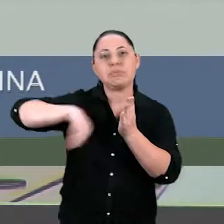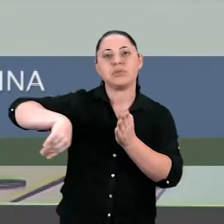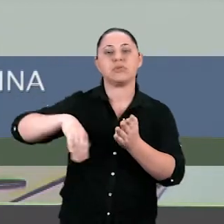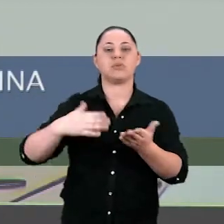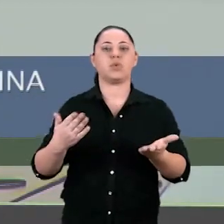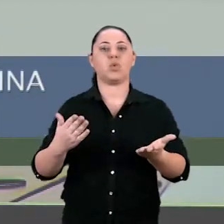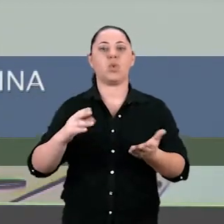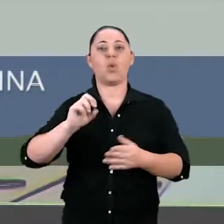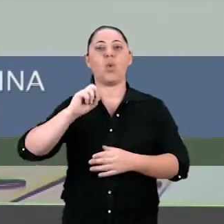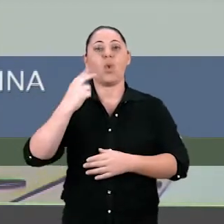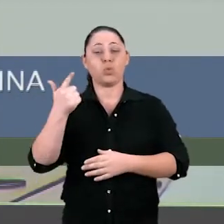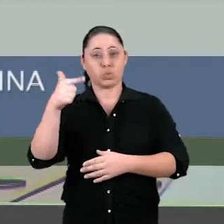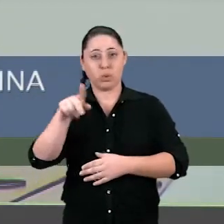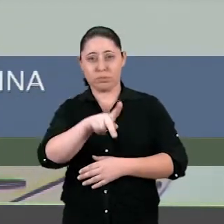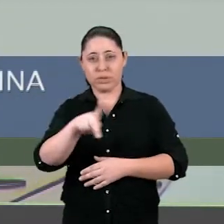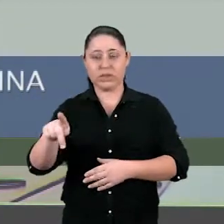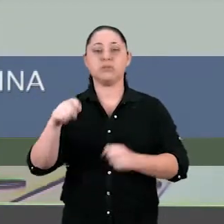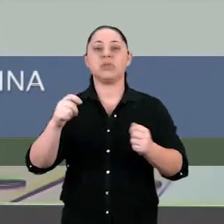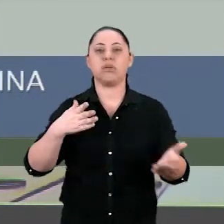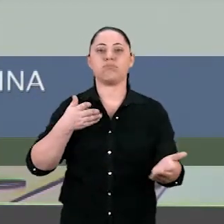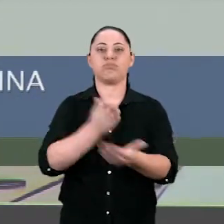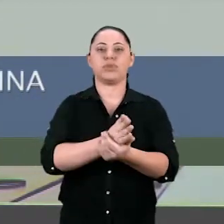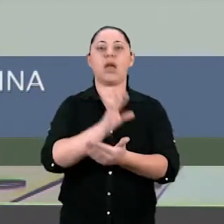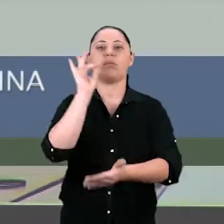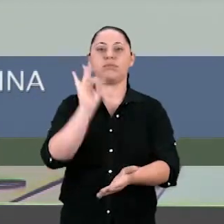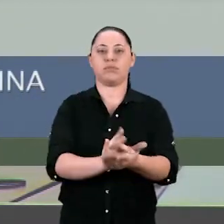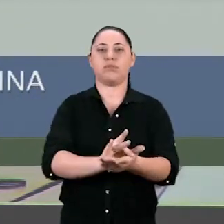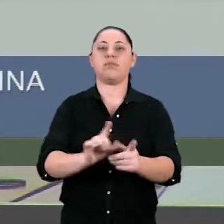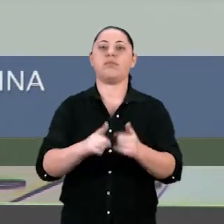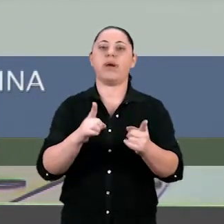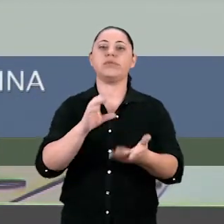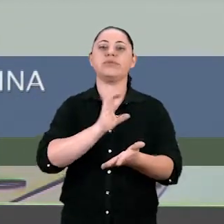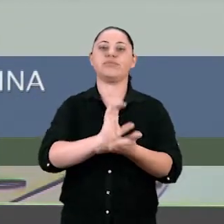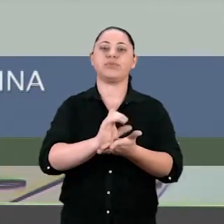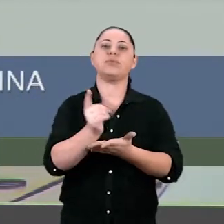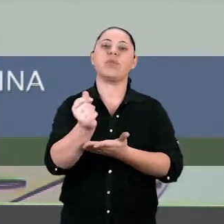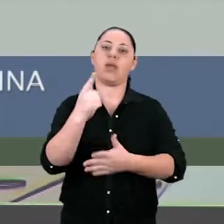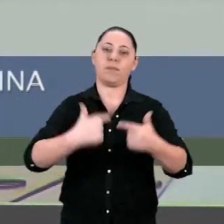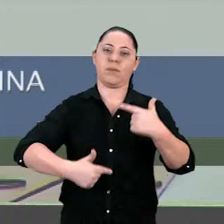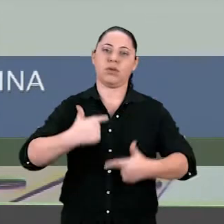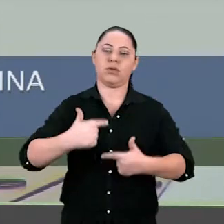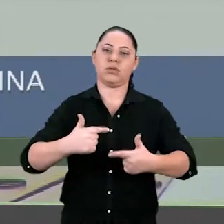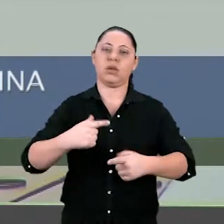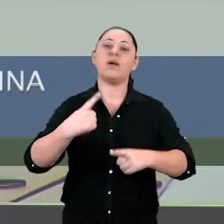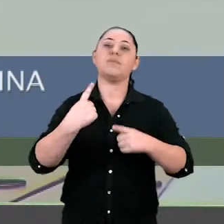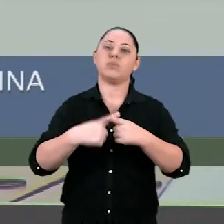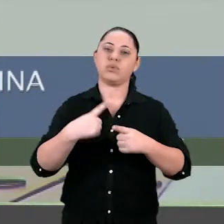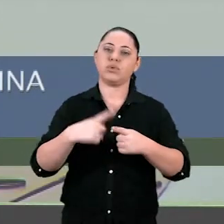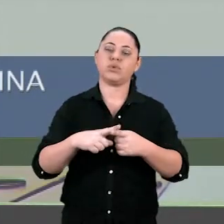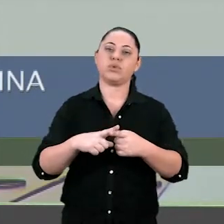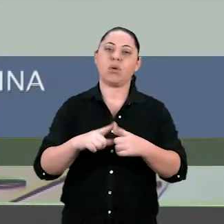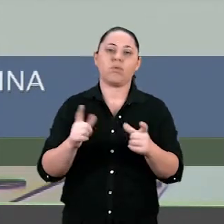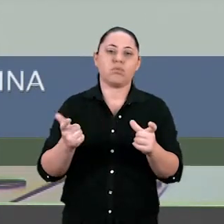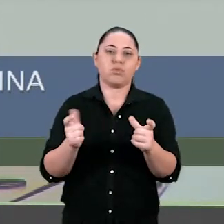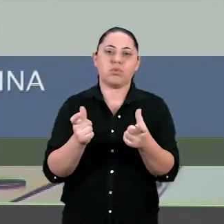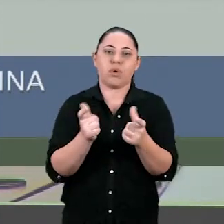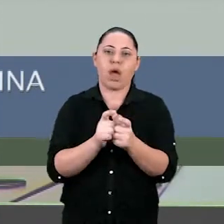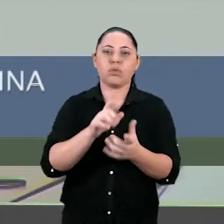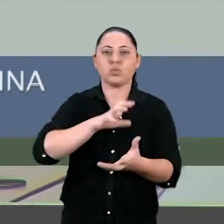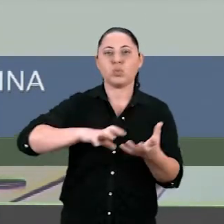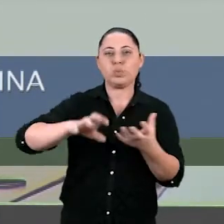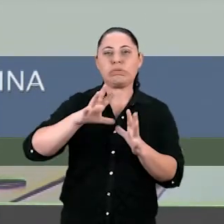tem que aprovar, mas isso já gera um custo político. E essa é uma forma de amenizar esses conflitos e promover uma